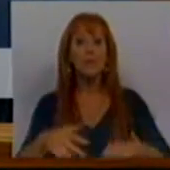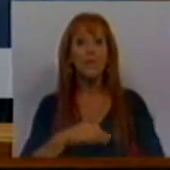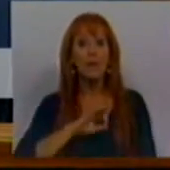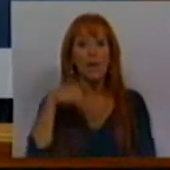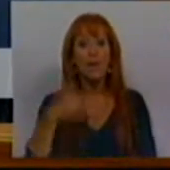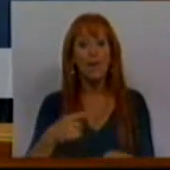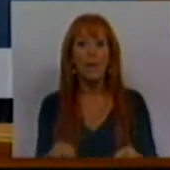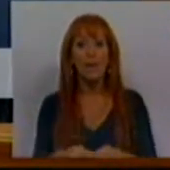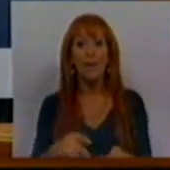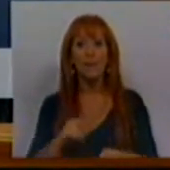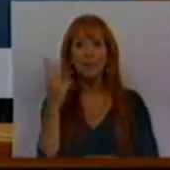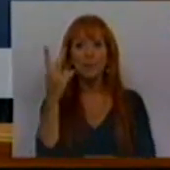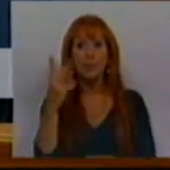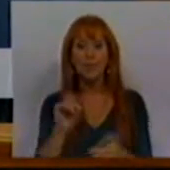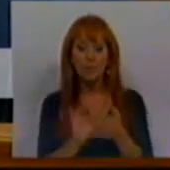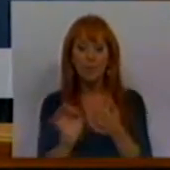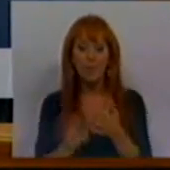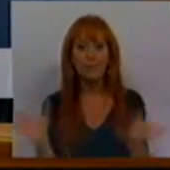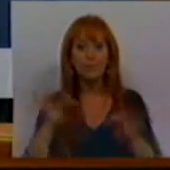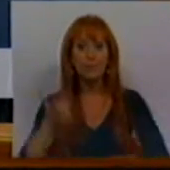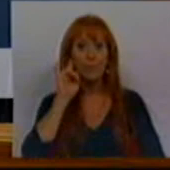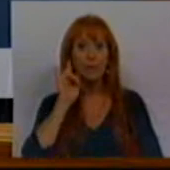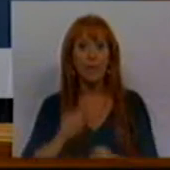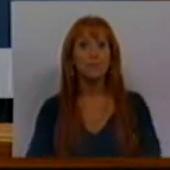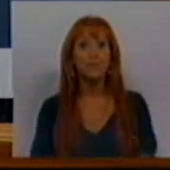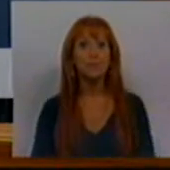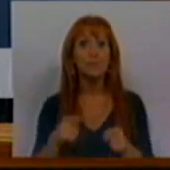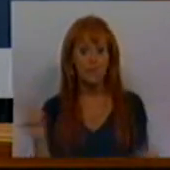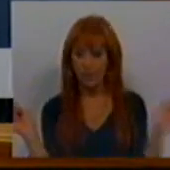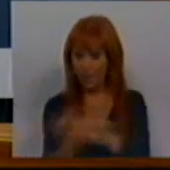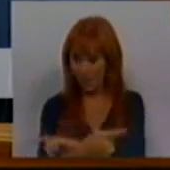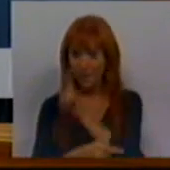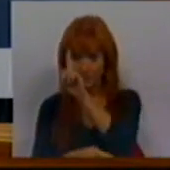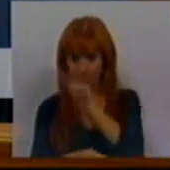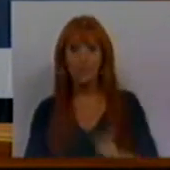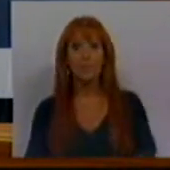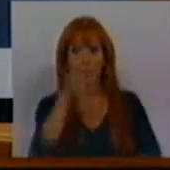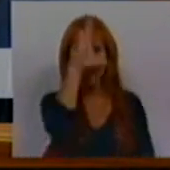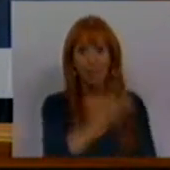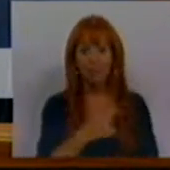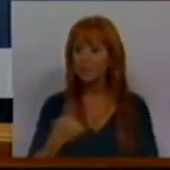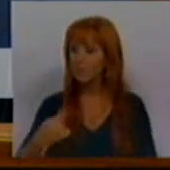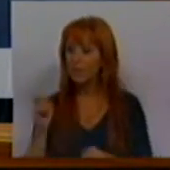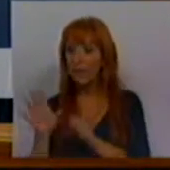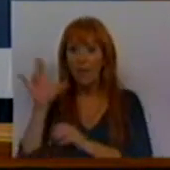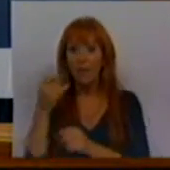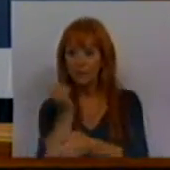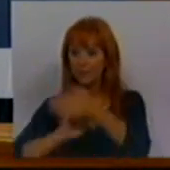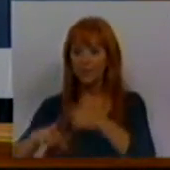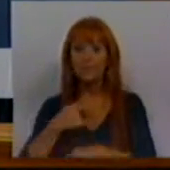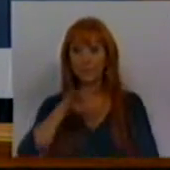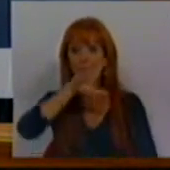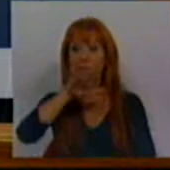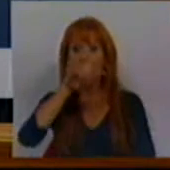Sr. Presidente, com os dois aspectos mais importantes. Em contraponto ao Governo, nós em Lisboa devolvemos